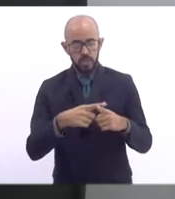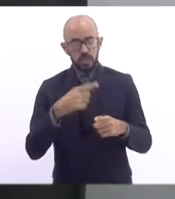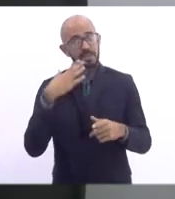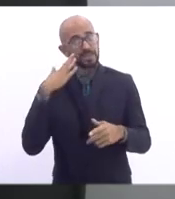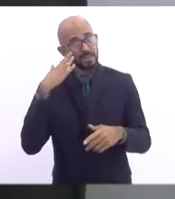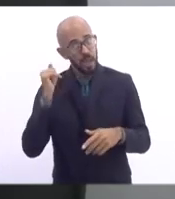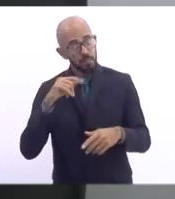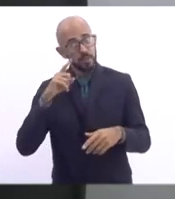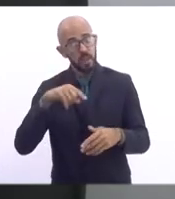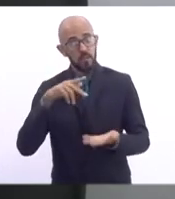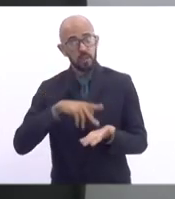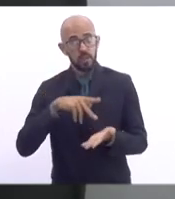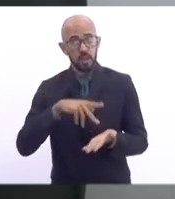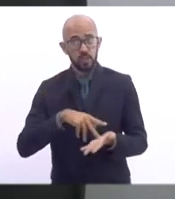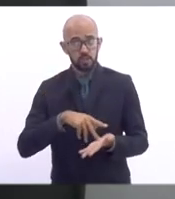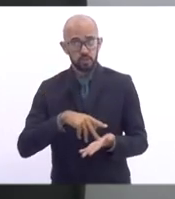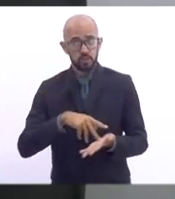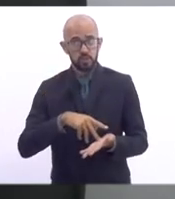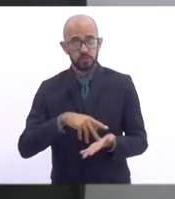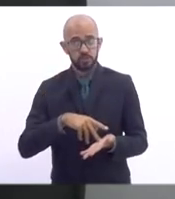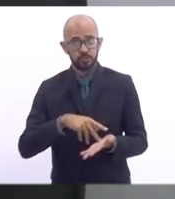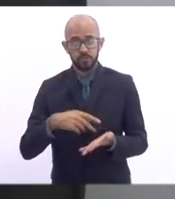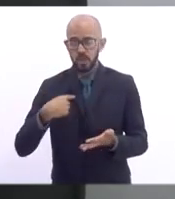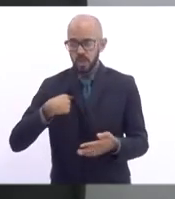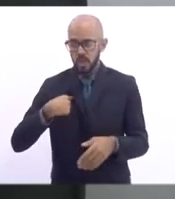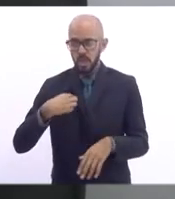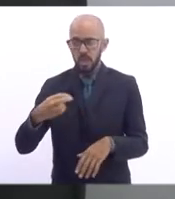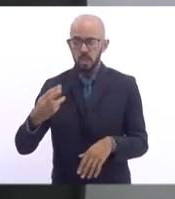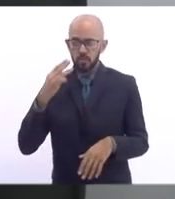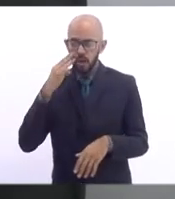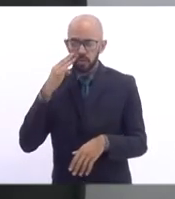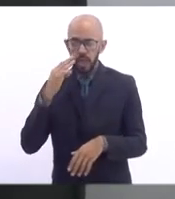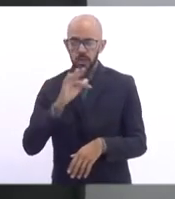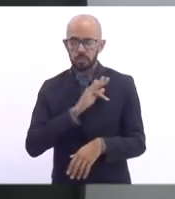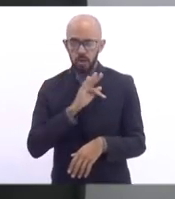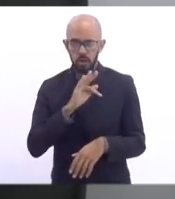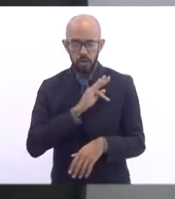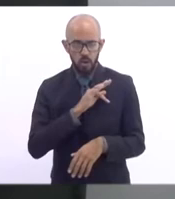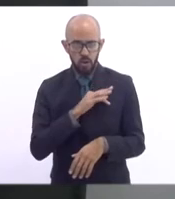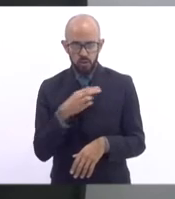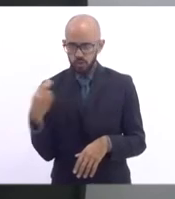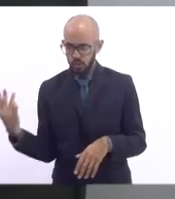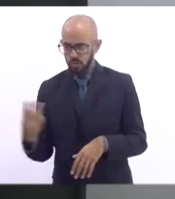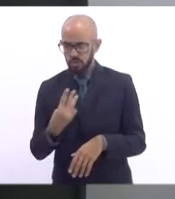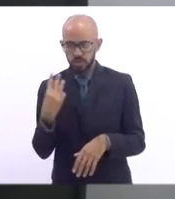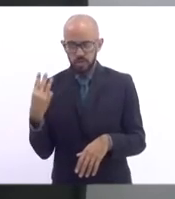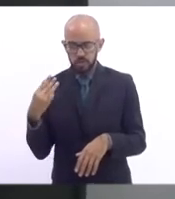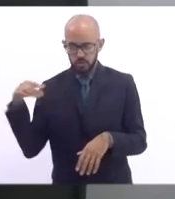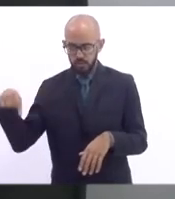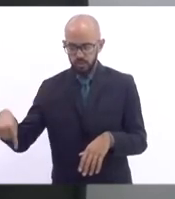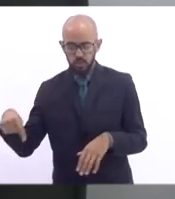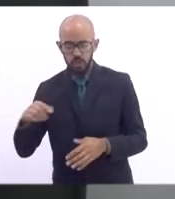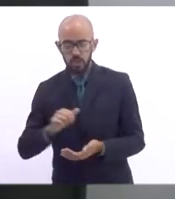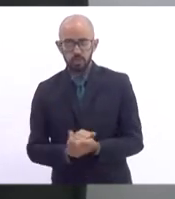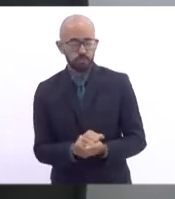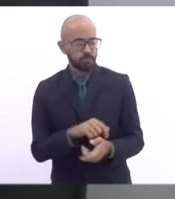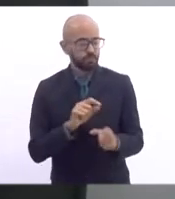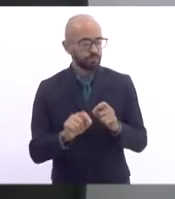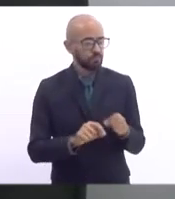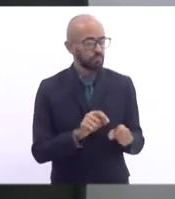e temos dito isso pelo meu nem waldeck e Marta Rocha sim seguidamente que